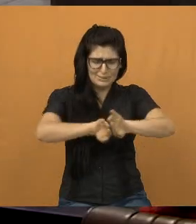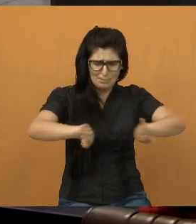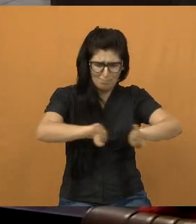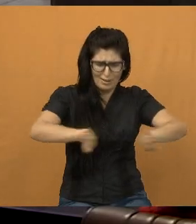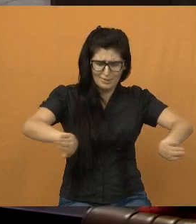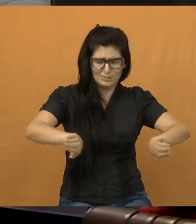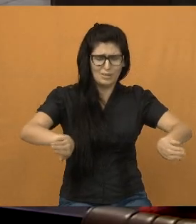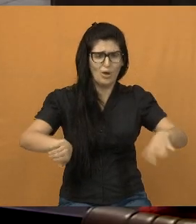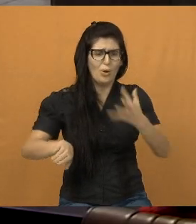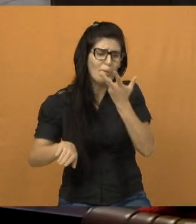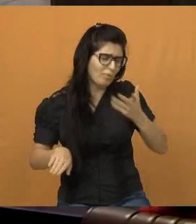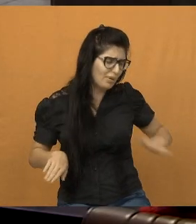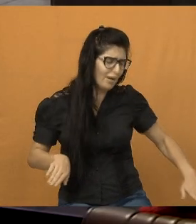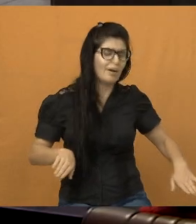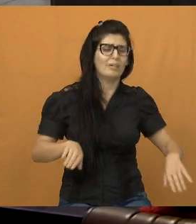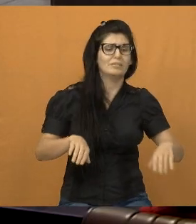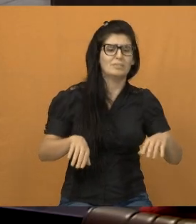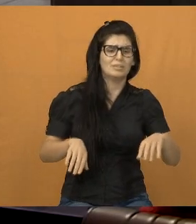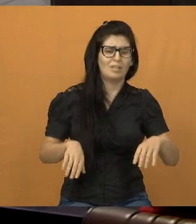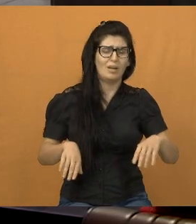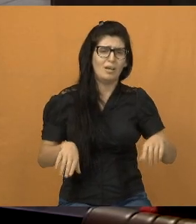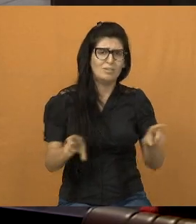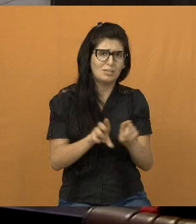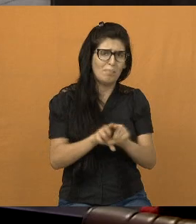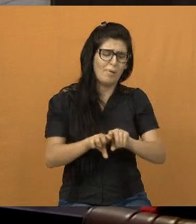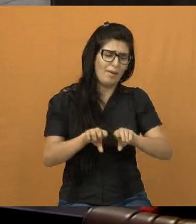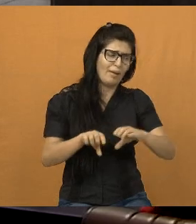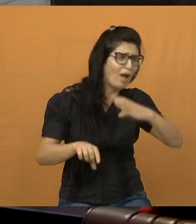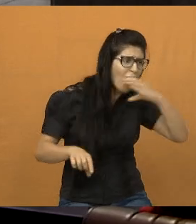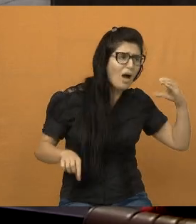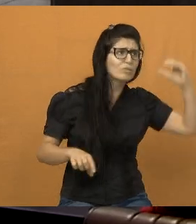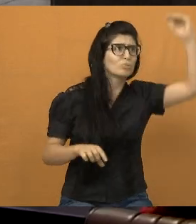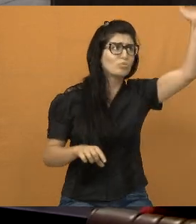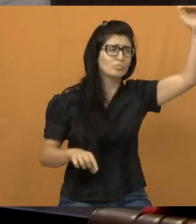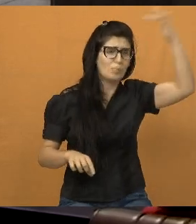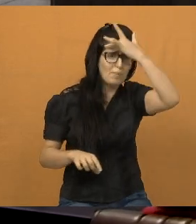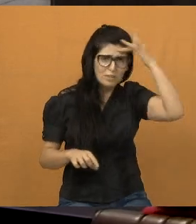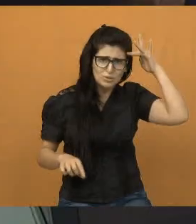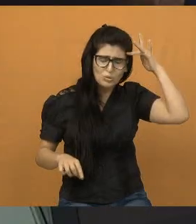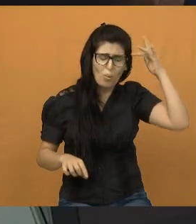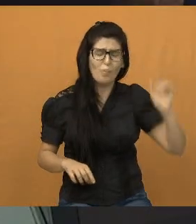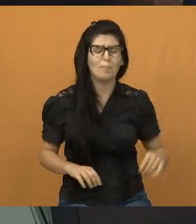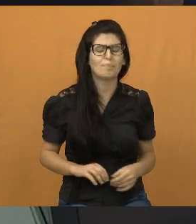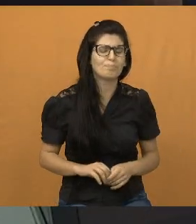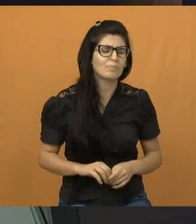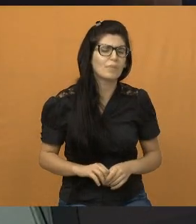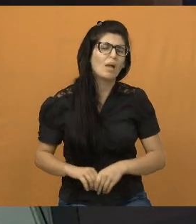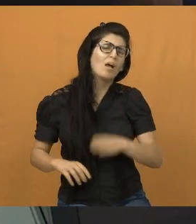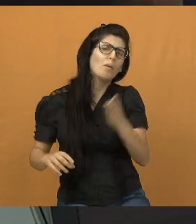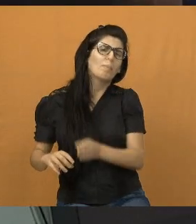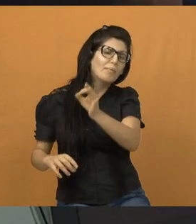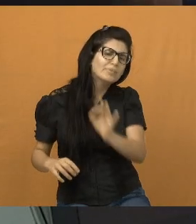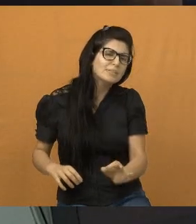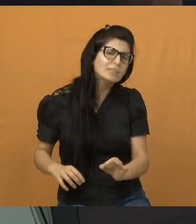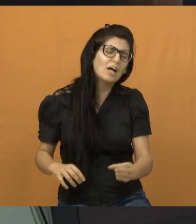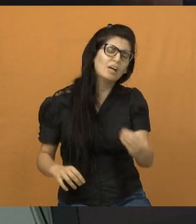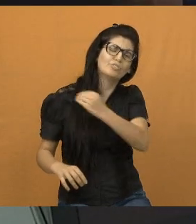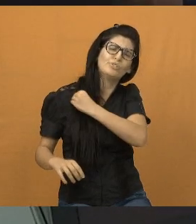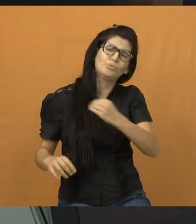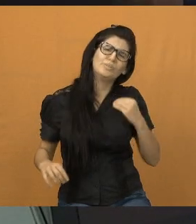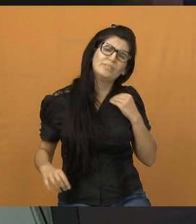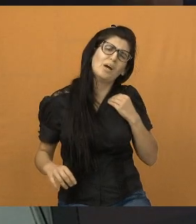que necessita de cirurgia? Porque daí nem é nós que fazemos, né? Não entendi. A porcentagem desses